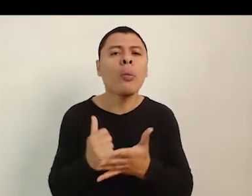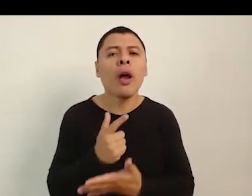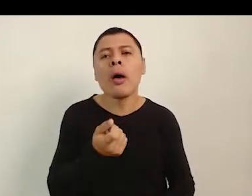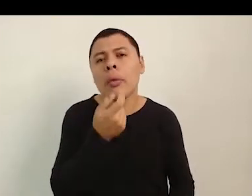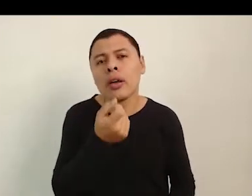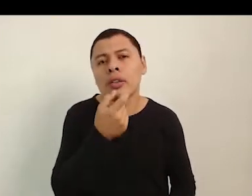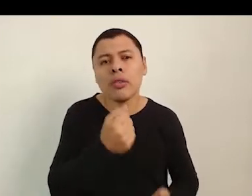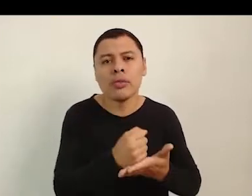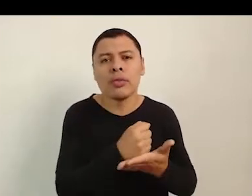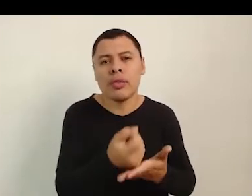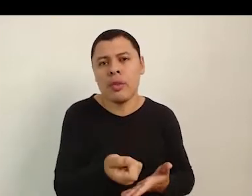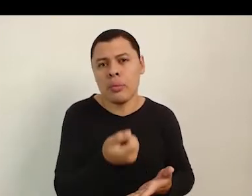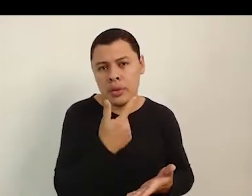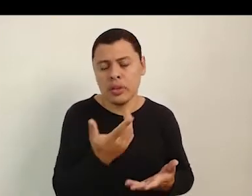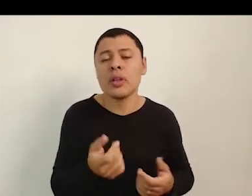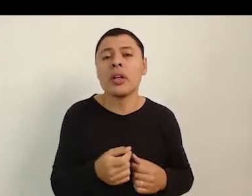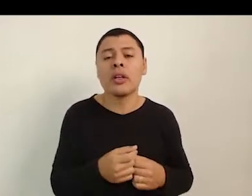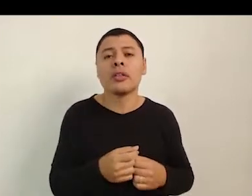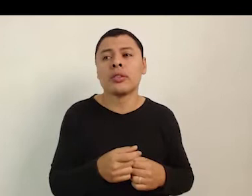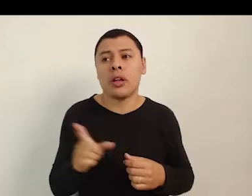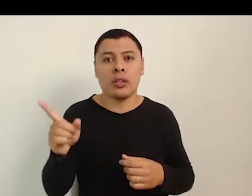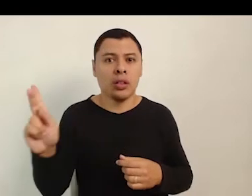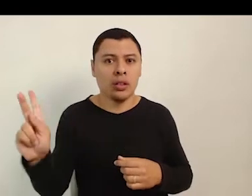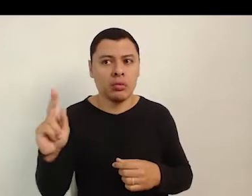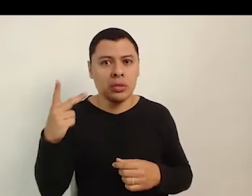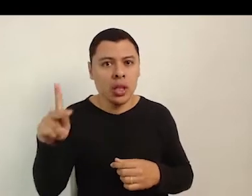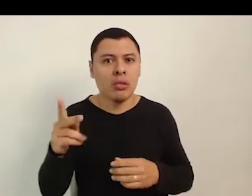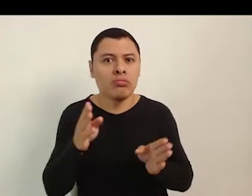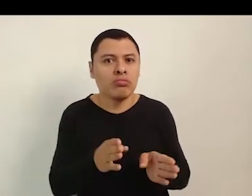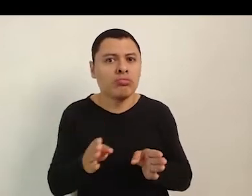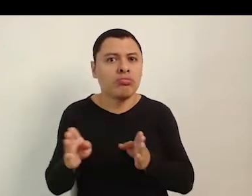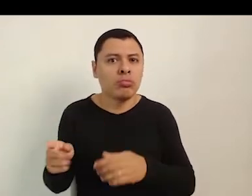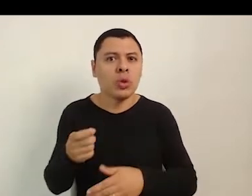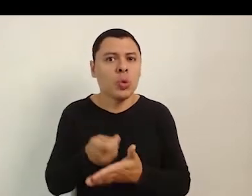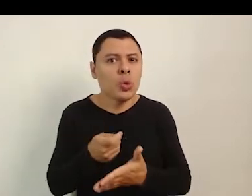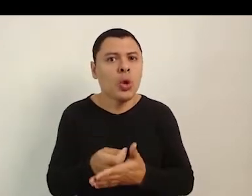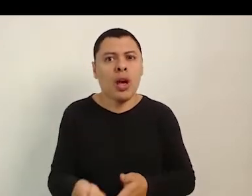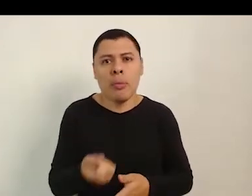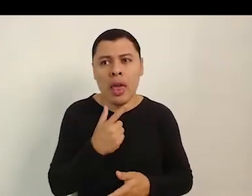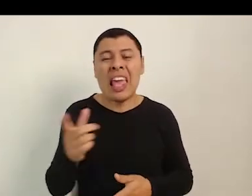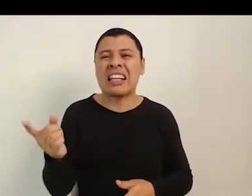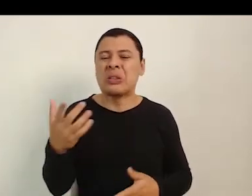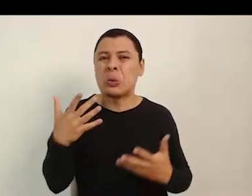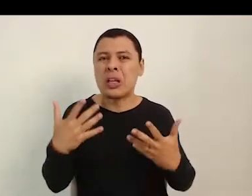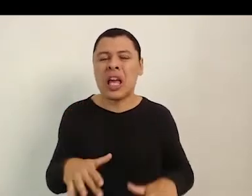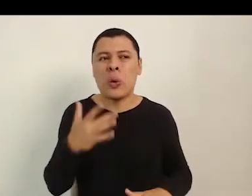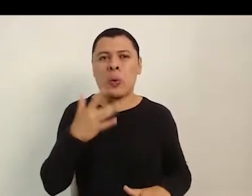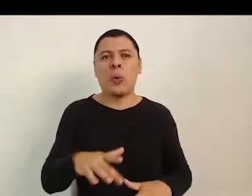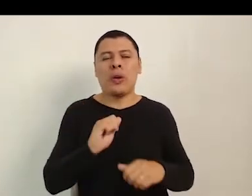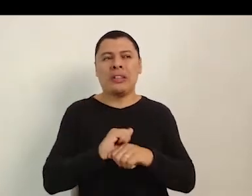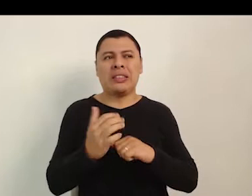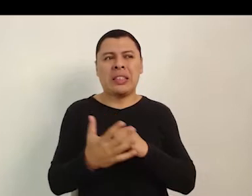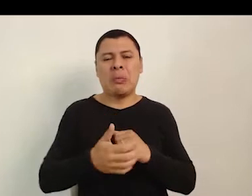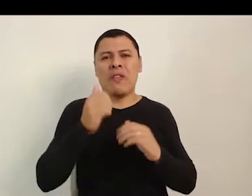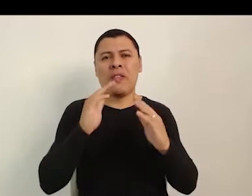dele na farmácia, por exemplo, né, regularmente, e que não quer se deslocar porque está com medo do vírus e prefere